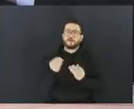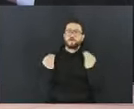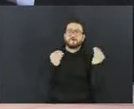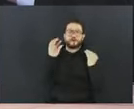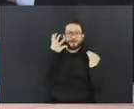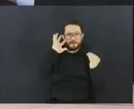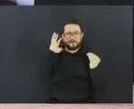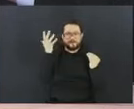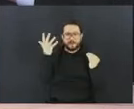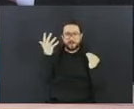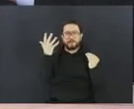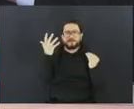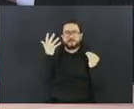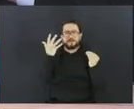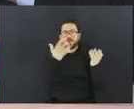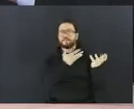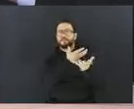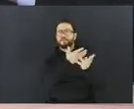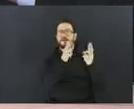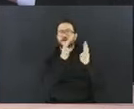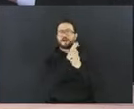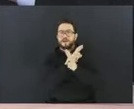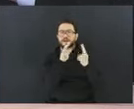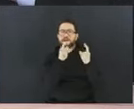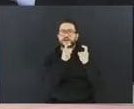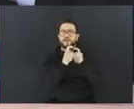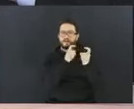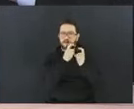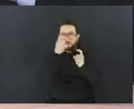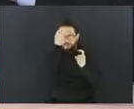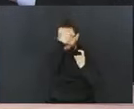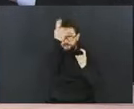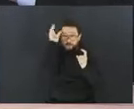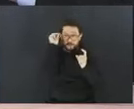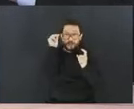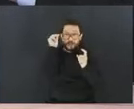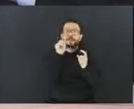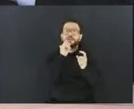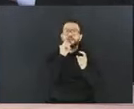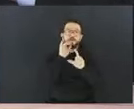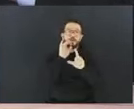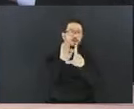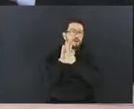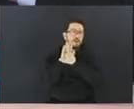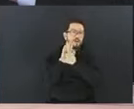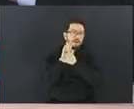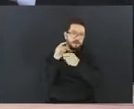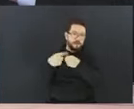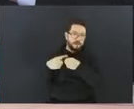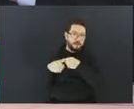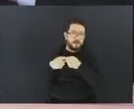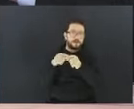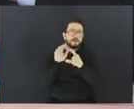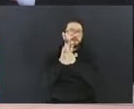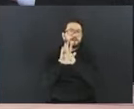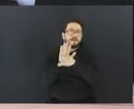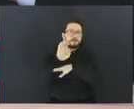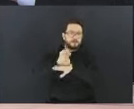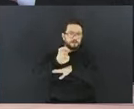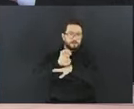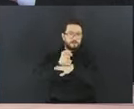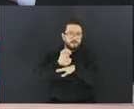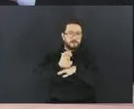pouco antipáticas, como é o caso de alguma legislação municipal ou estadual que delimite, né, ou que defina